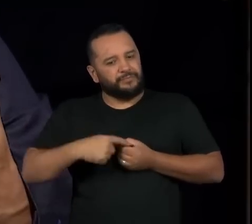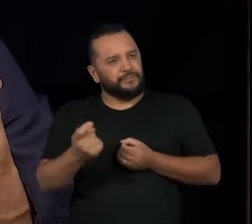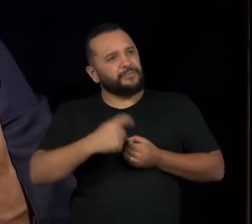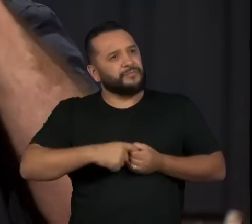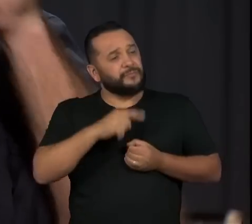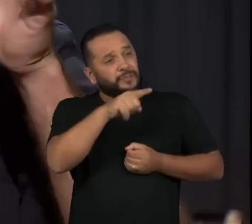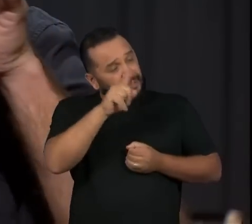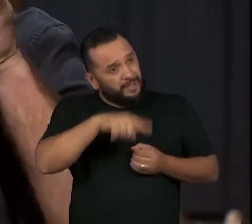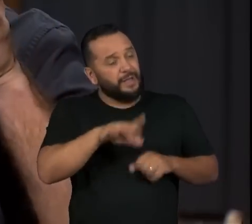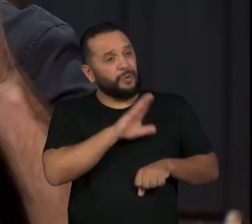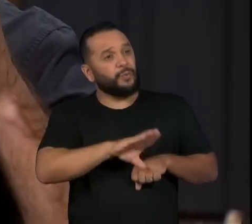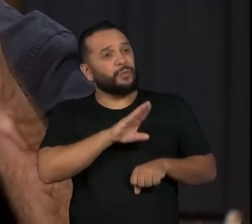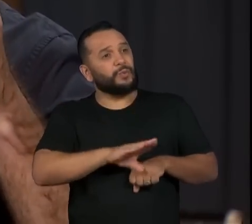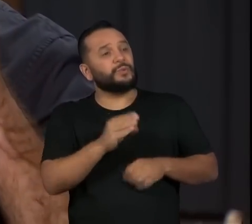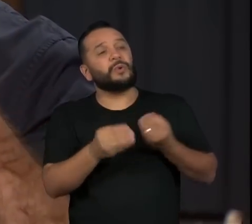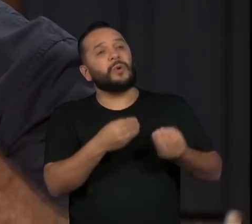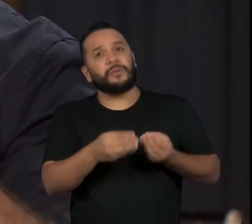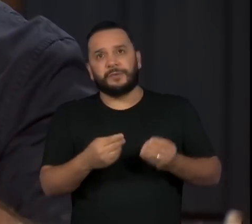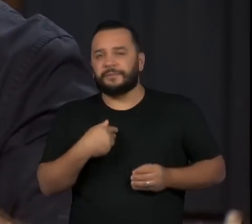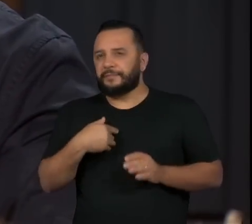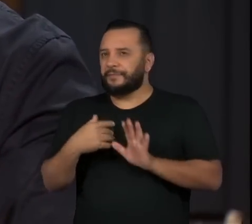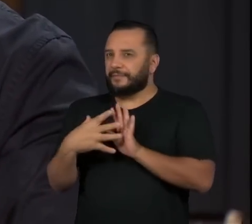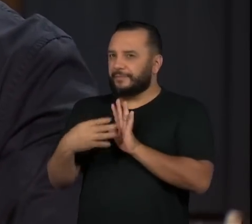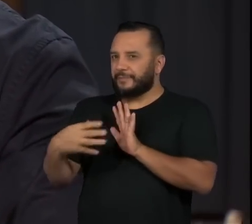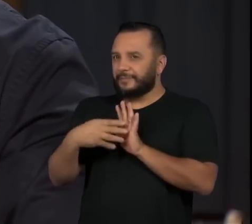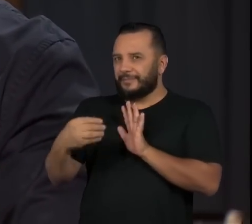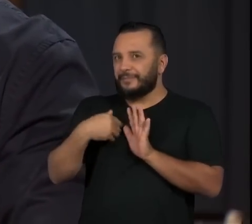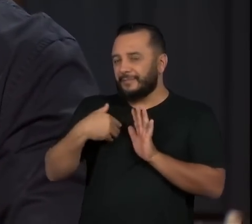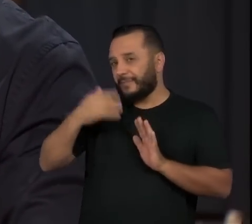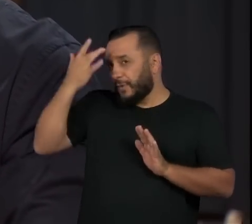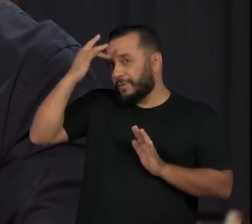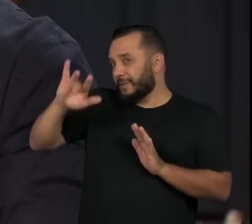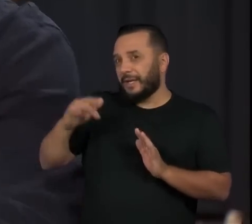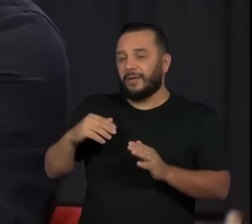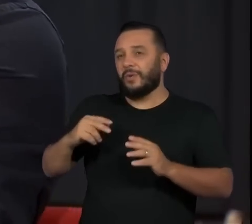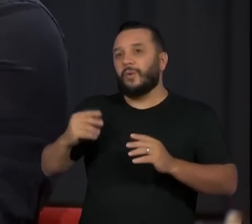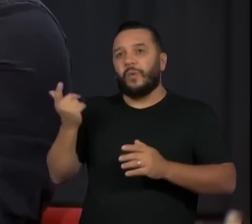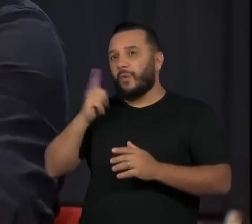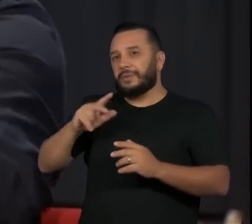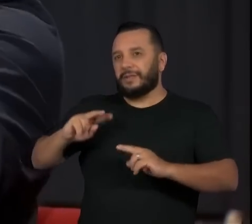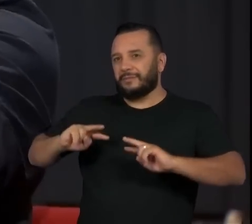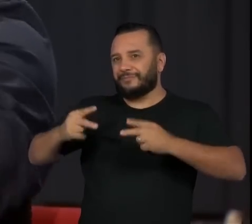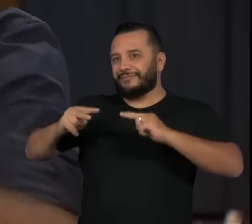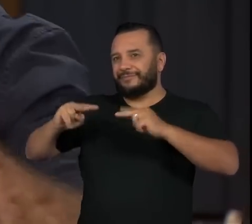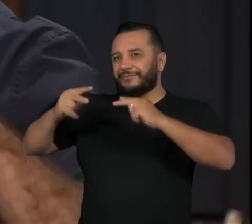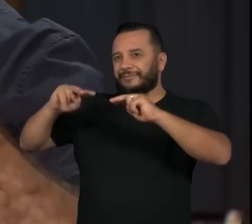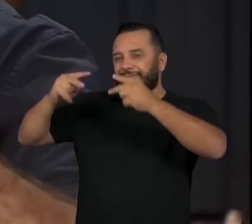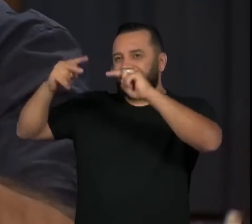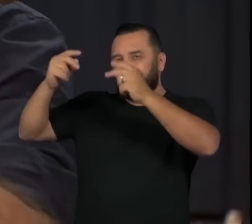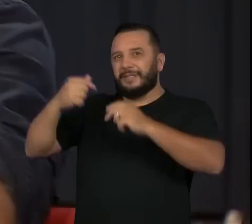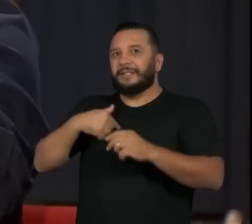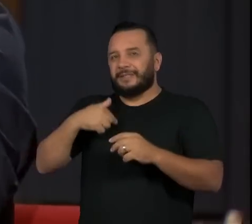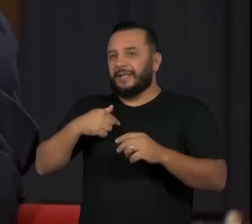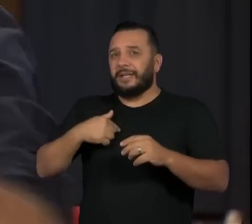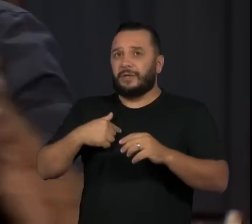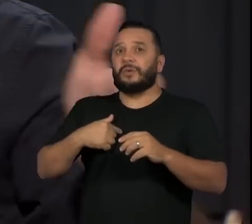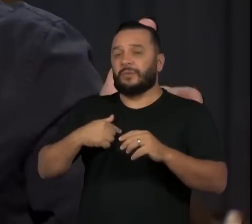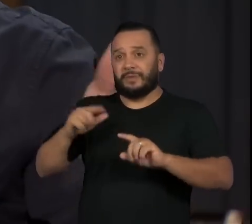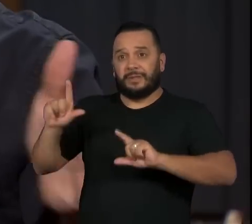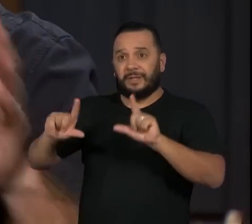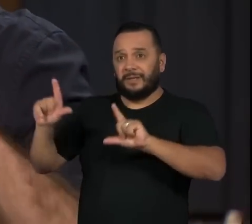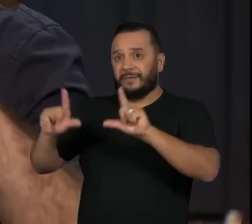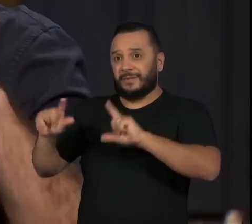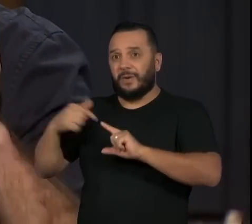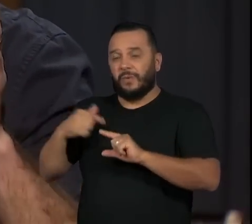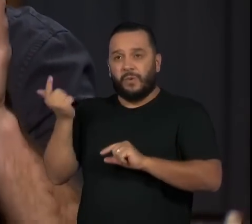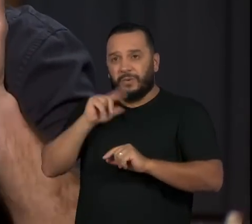O modelo utópico, que eu não sei até quando eu consigo escalar, Isso. Eu não sei se eu consigo ser uma rede de televisão para brigar com a Globo com esse